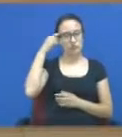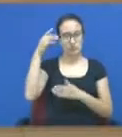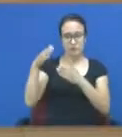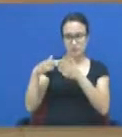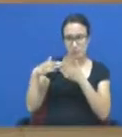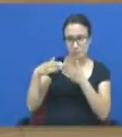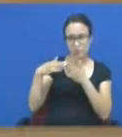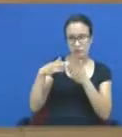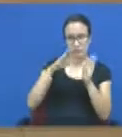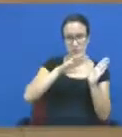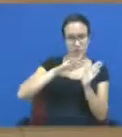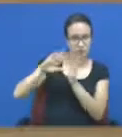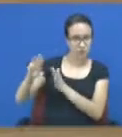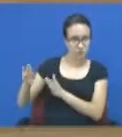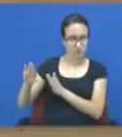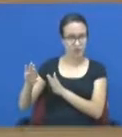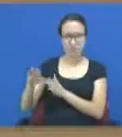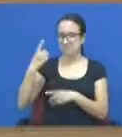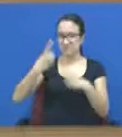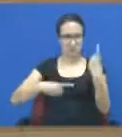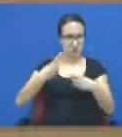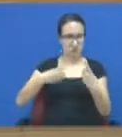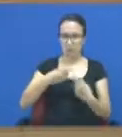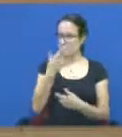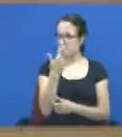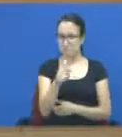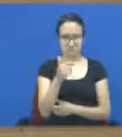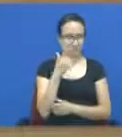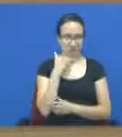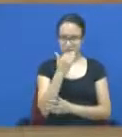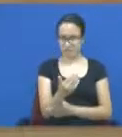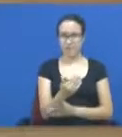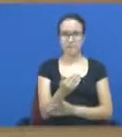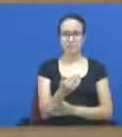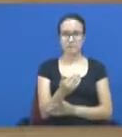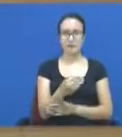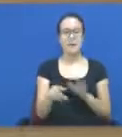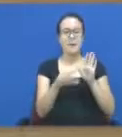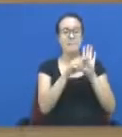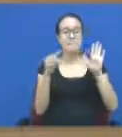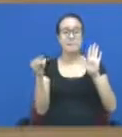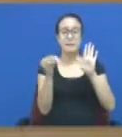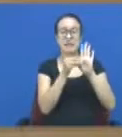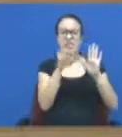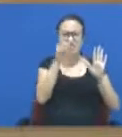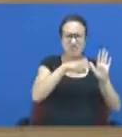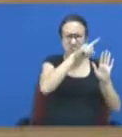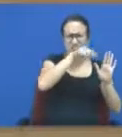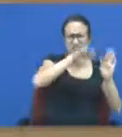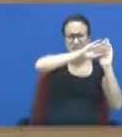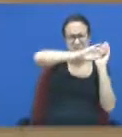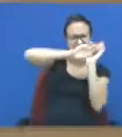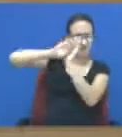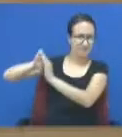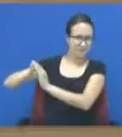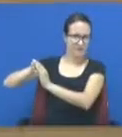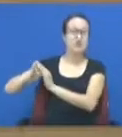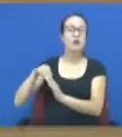discussão. Não havendo quem queira discutir, a solicitação de retirada vai à votação e a votação é